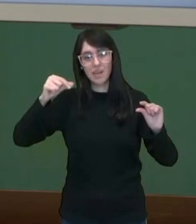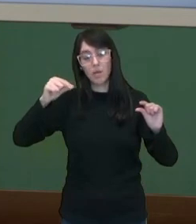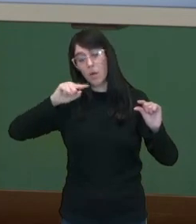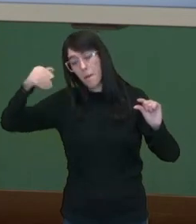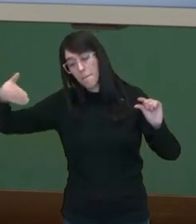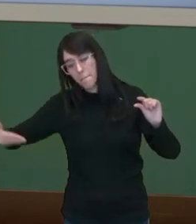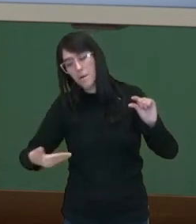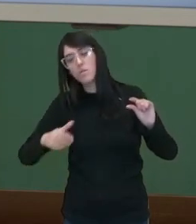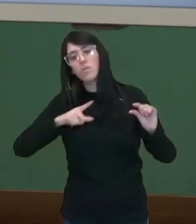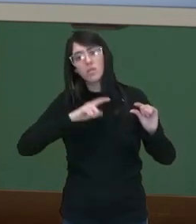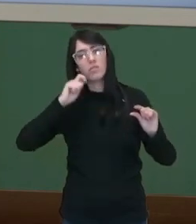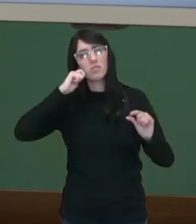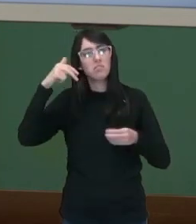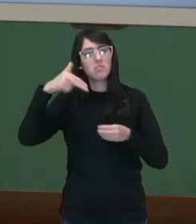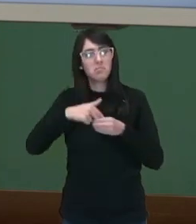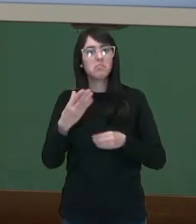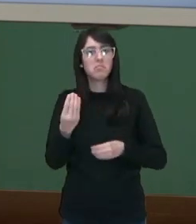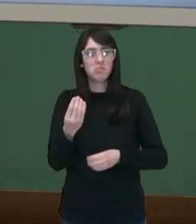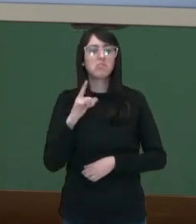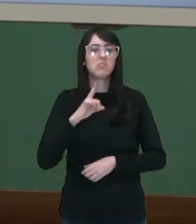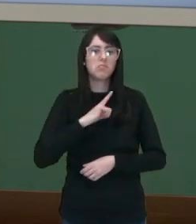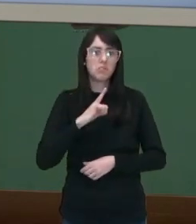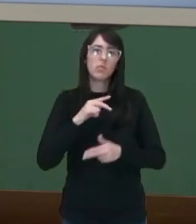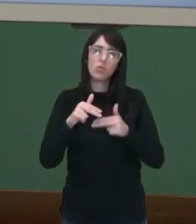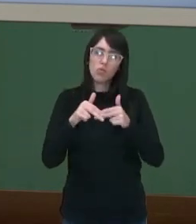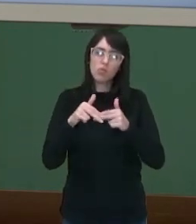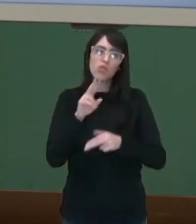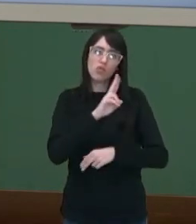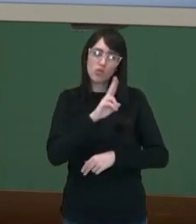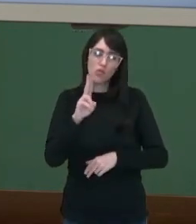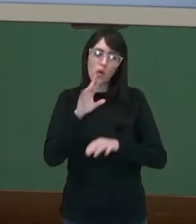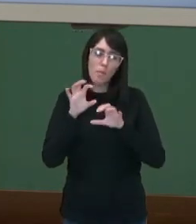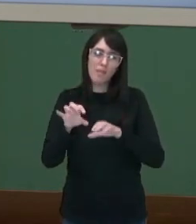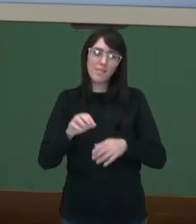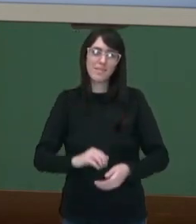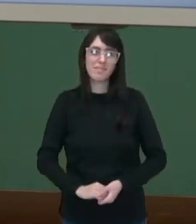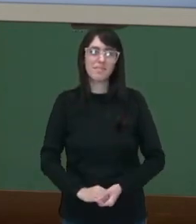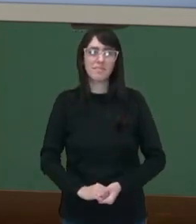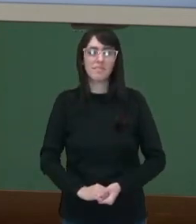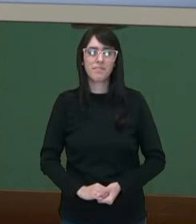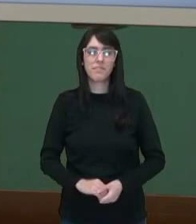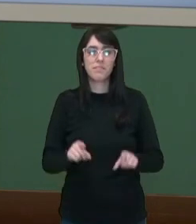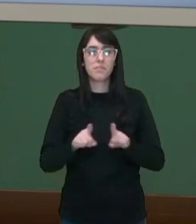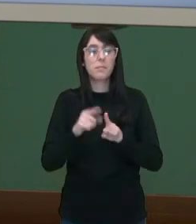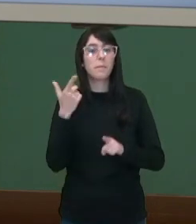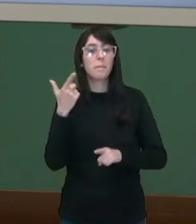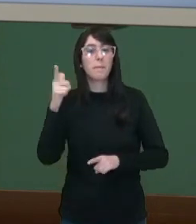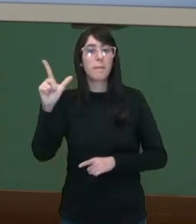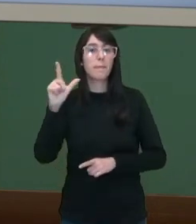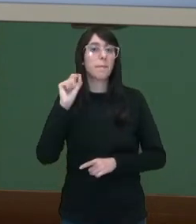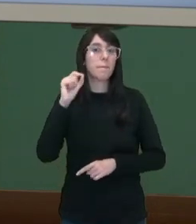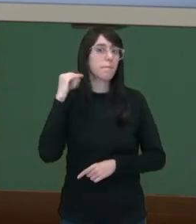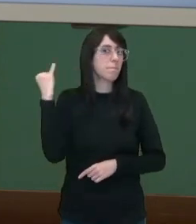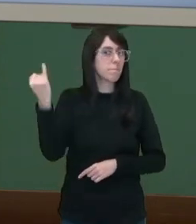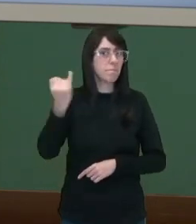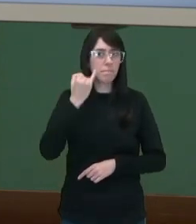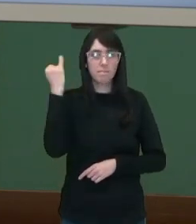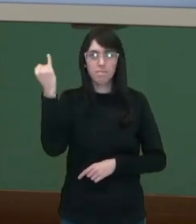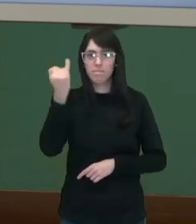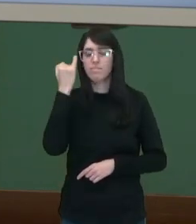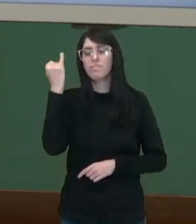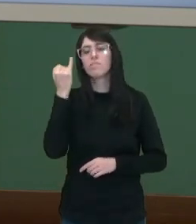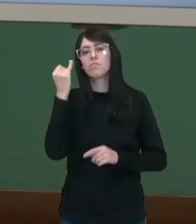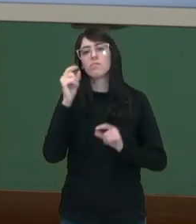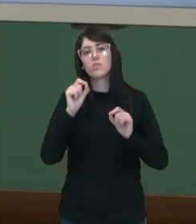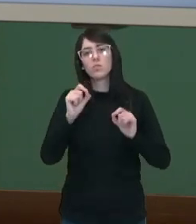dessa camada de sal a gente tem essas reservas de petróleo, por isso ela é chamada de camada de pré-sal. outro recurso que é importantíssimo